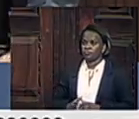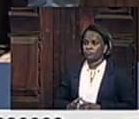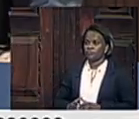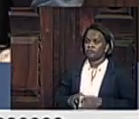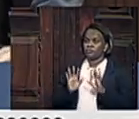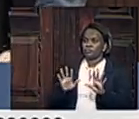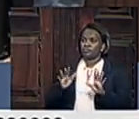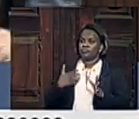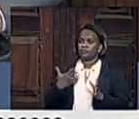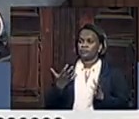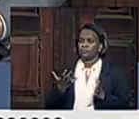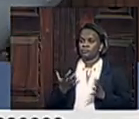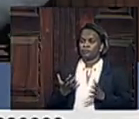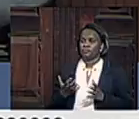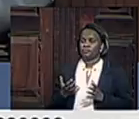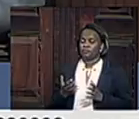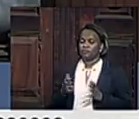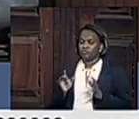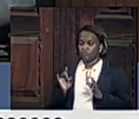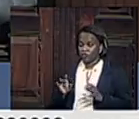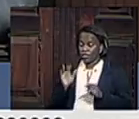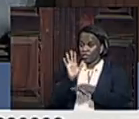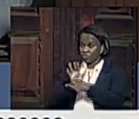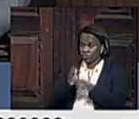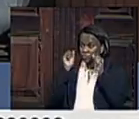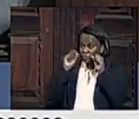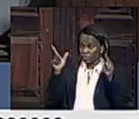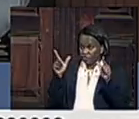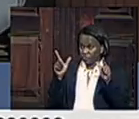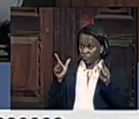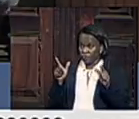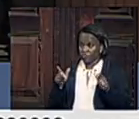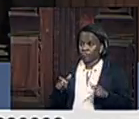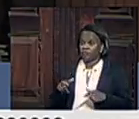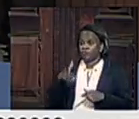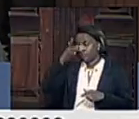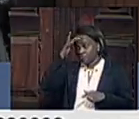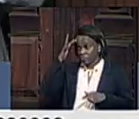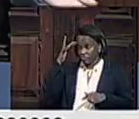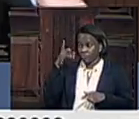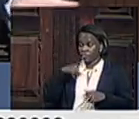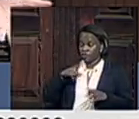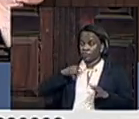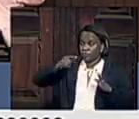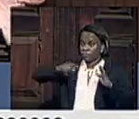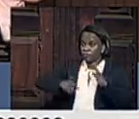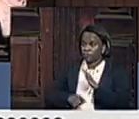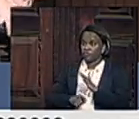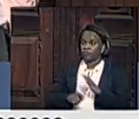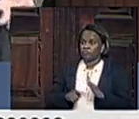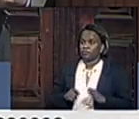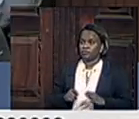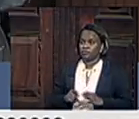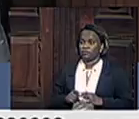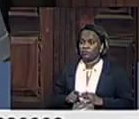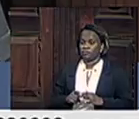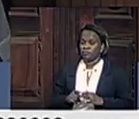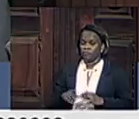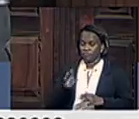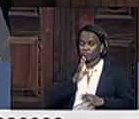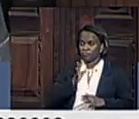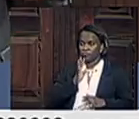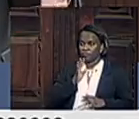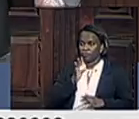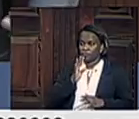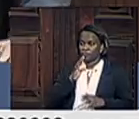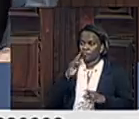Mas eu quero, senhor presidente, somente alertar aqueles que se aprofundam no conhecimento